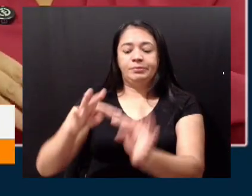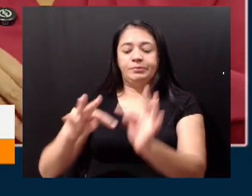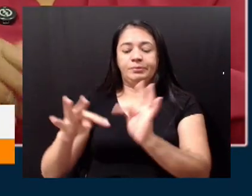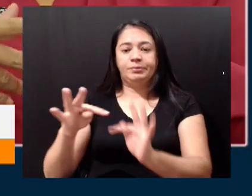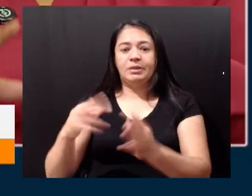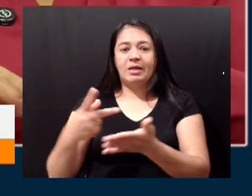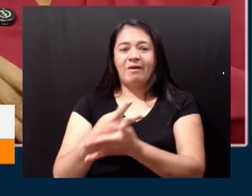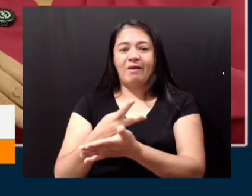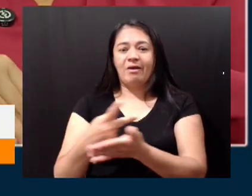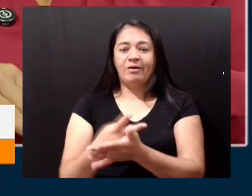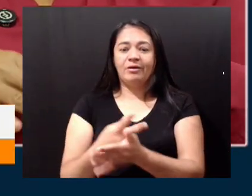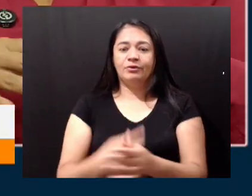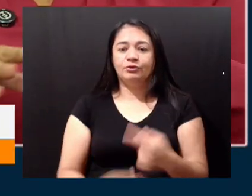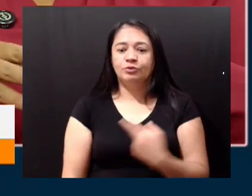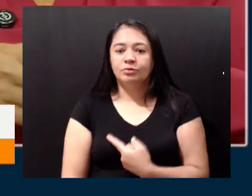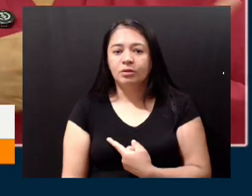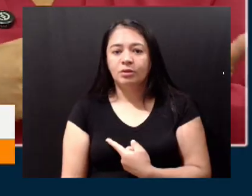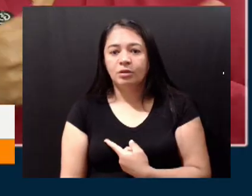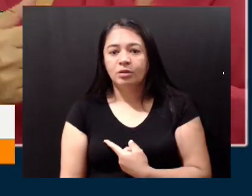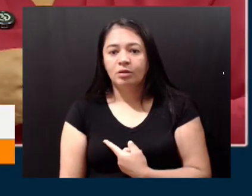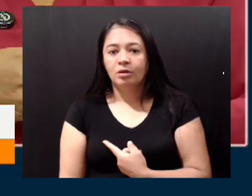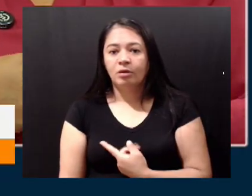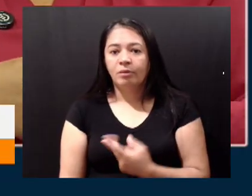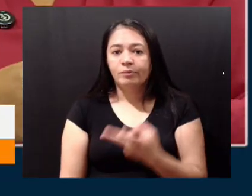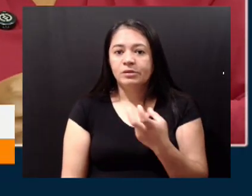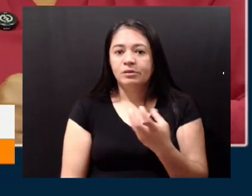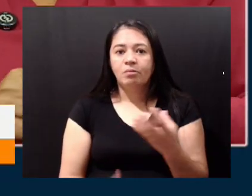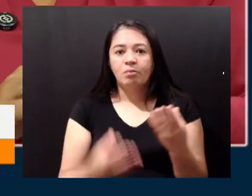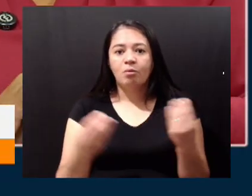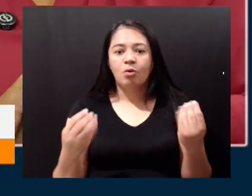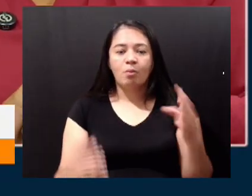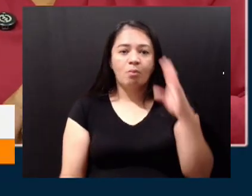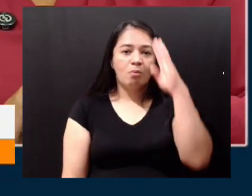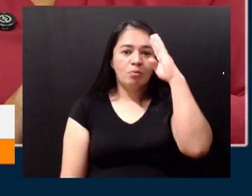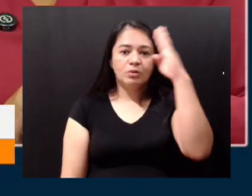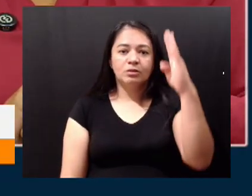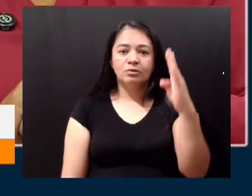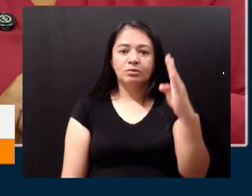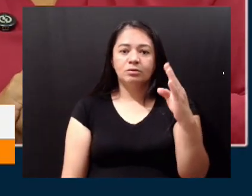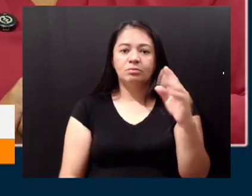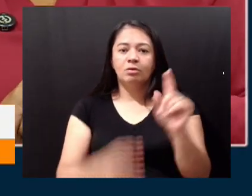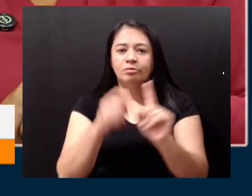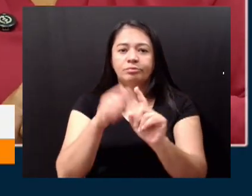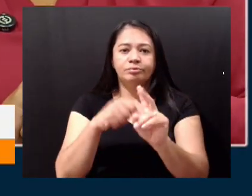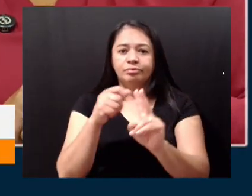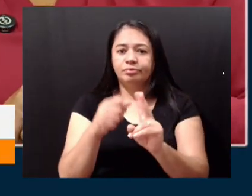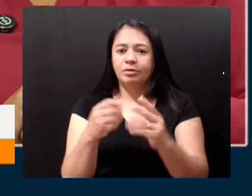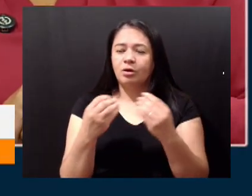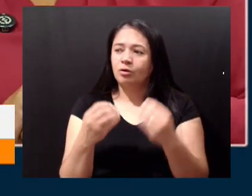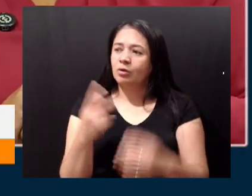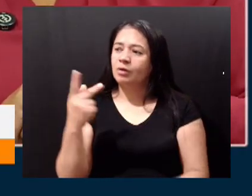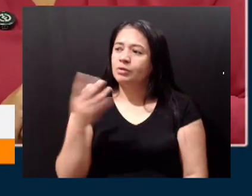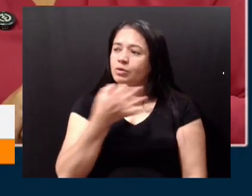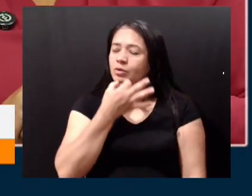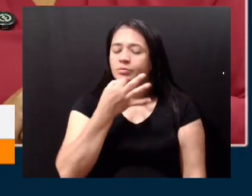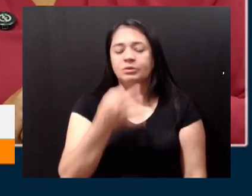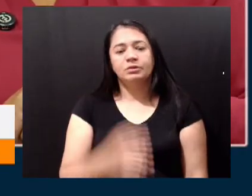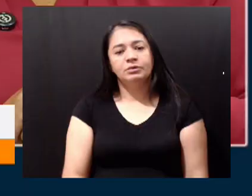tá é o que eu estou vendo bastante, principalmente de uns 2 meses para cá. Qual que é a sua avaliação sobre isso?